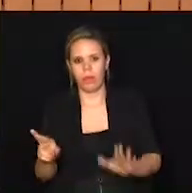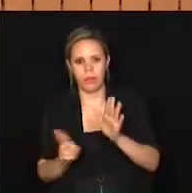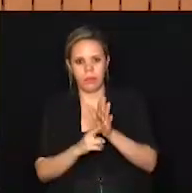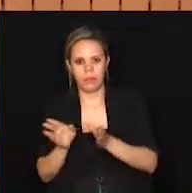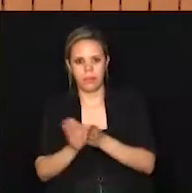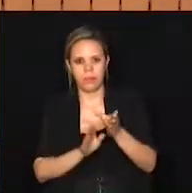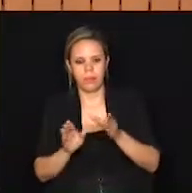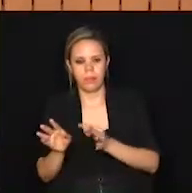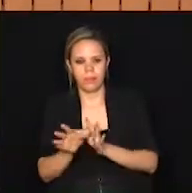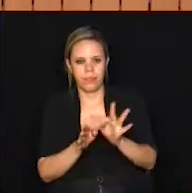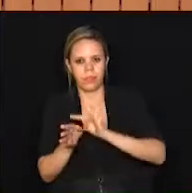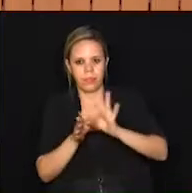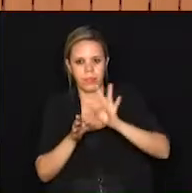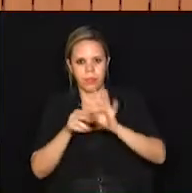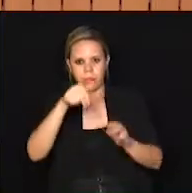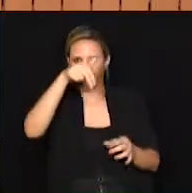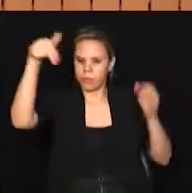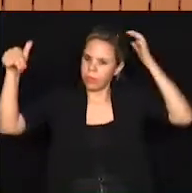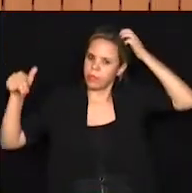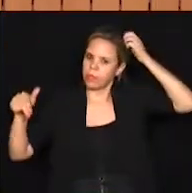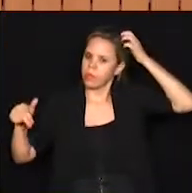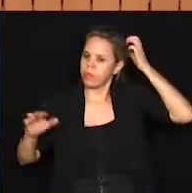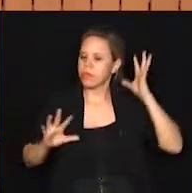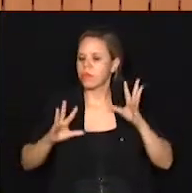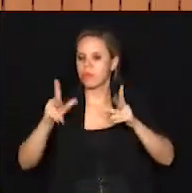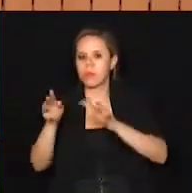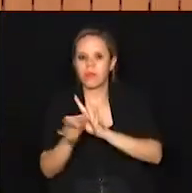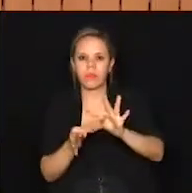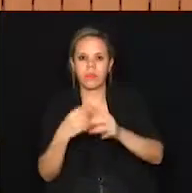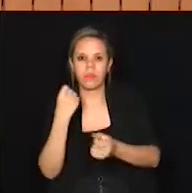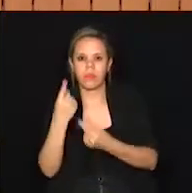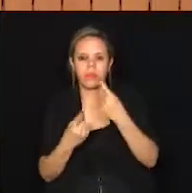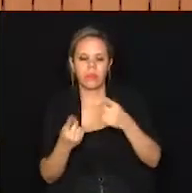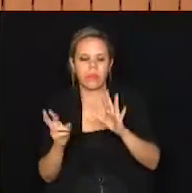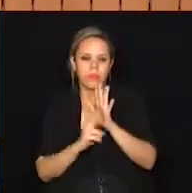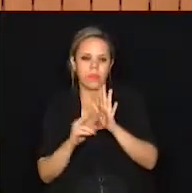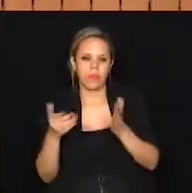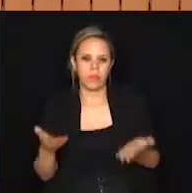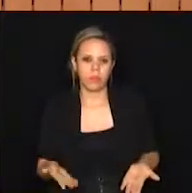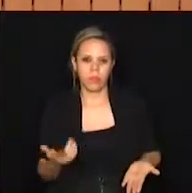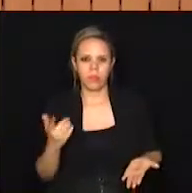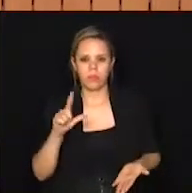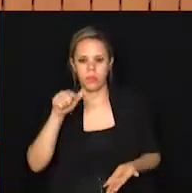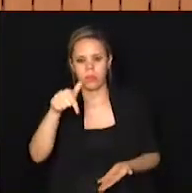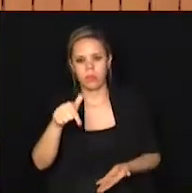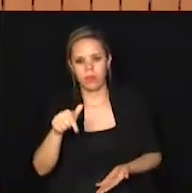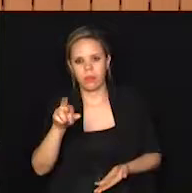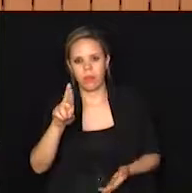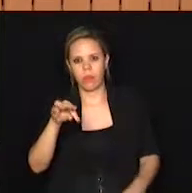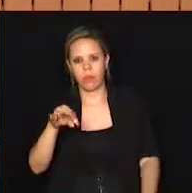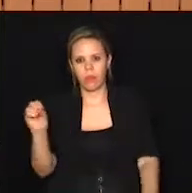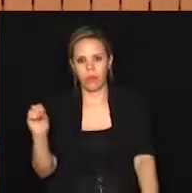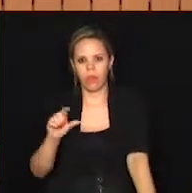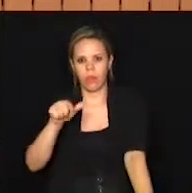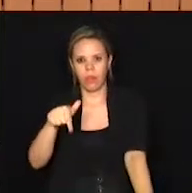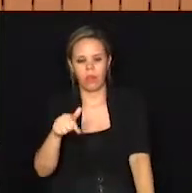estão preparados, então nós já fizemos dentro, né, da medida do distanciamento, que é